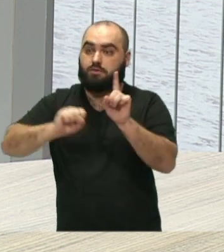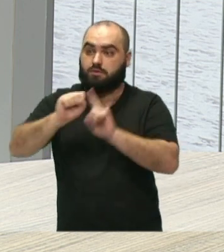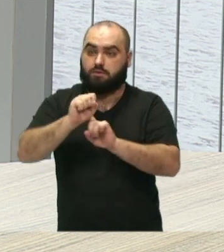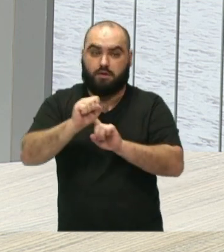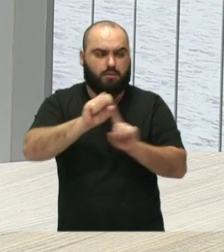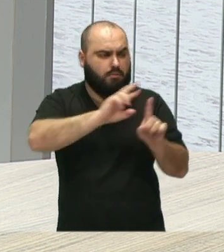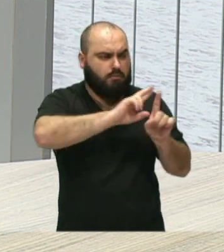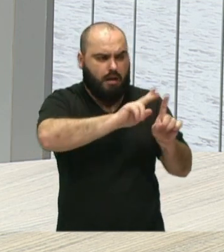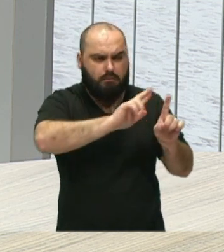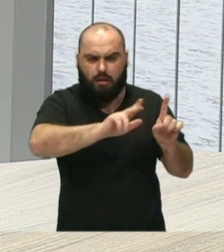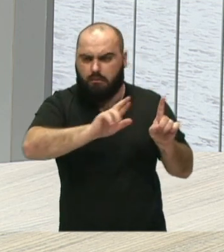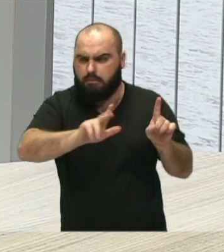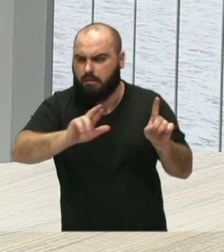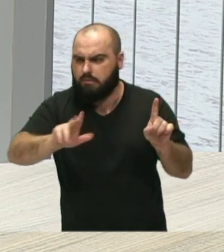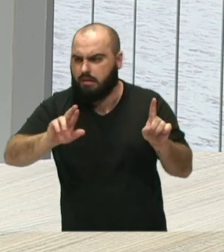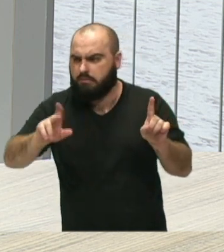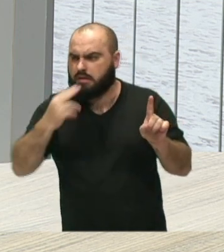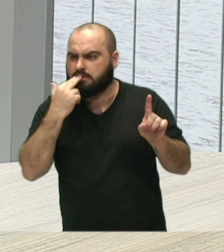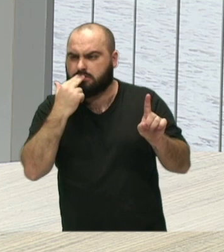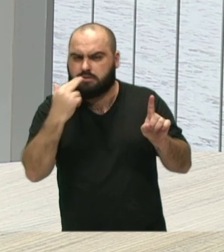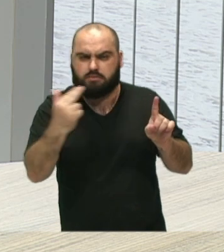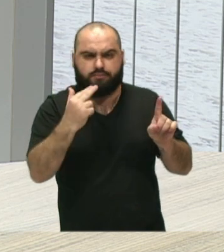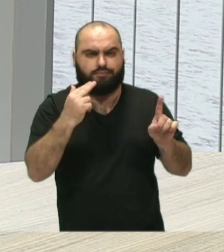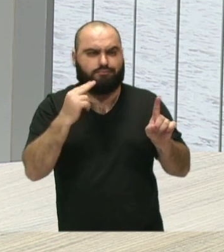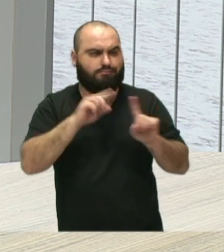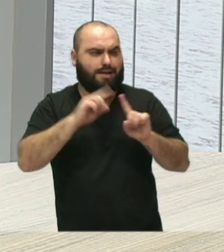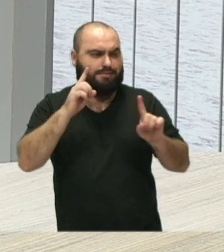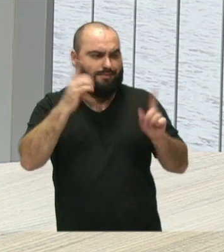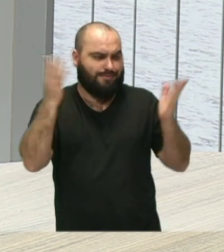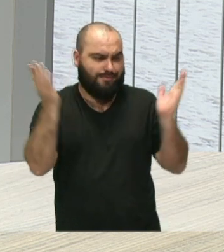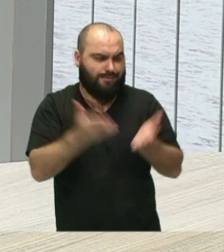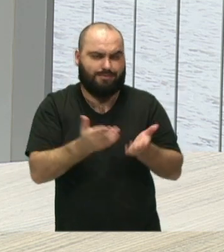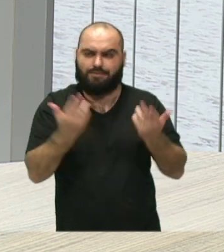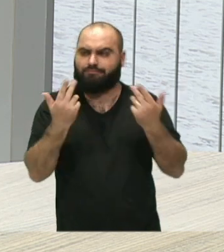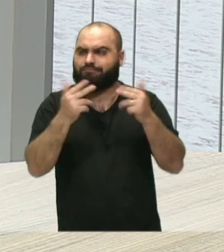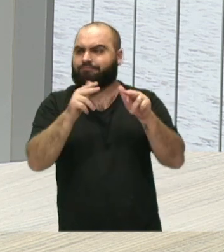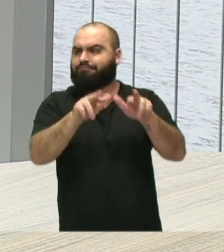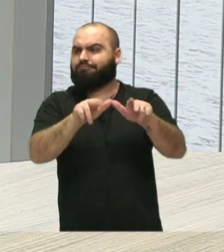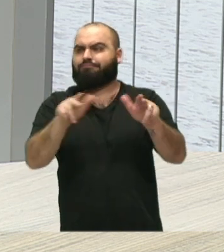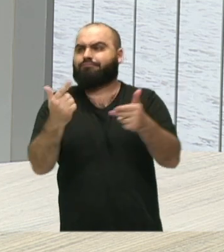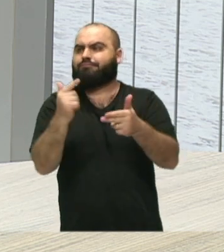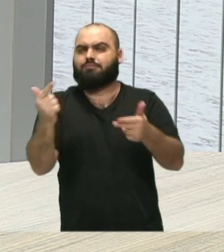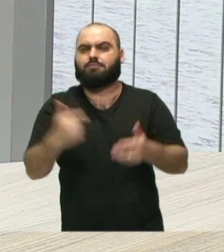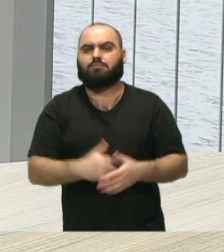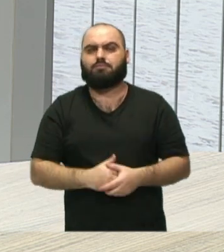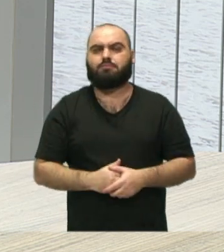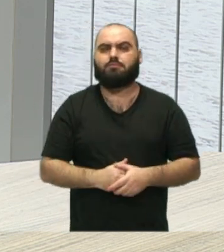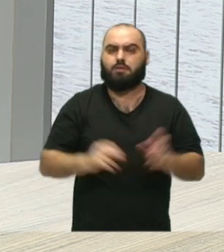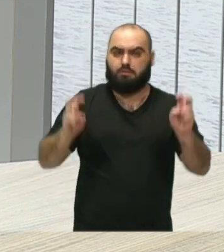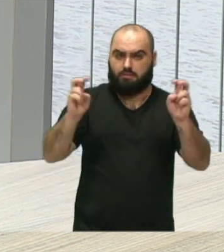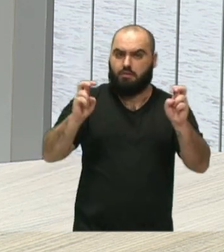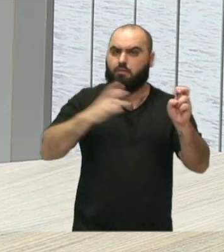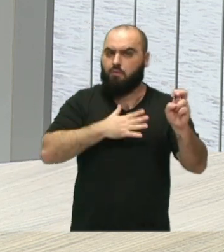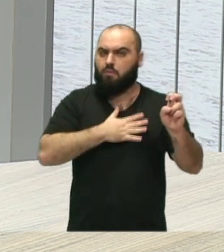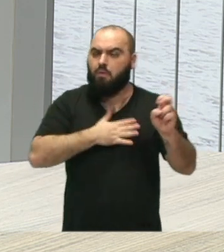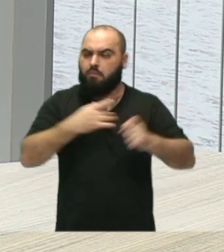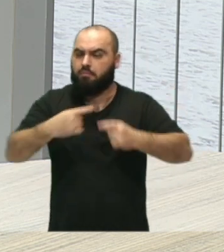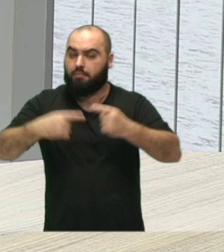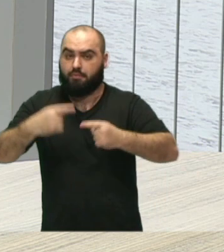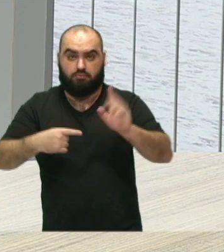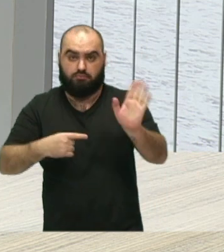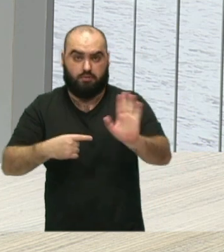e que sendo múltipla deve ser equânime, o que ainda não acontece, e não igual, que é uma coisa que eu gosto, é um tema que eu gosto muito de discutir, porque nós